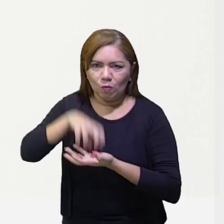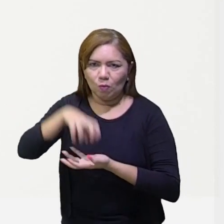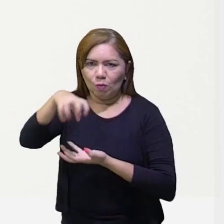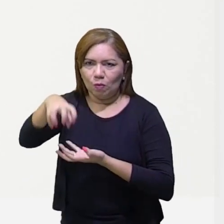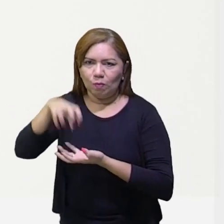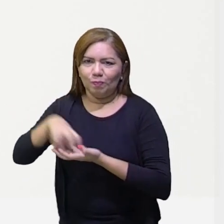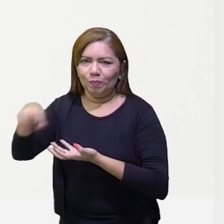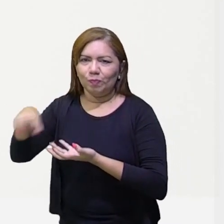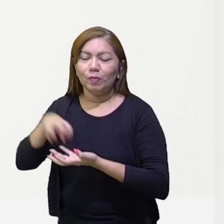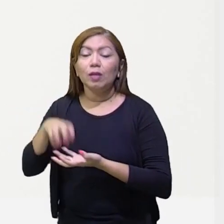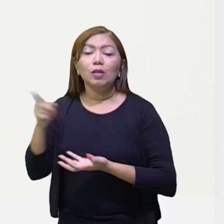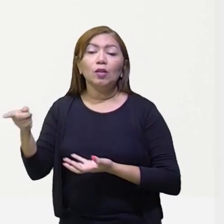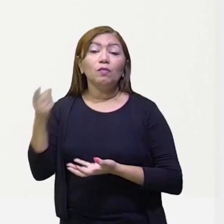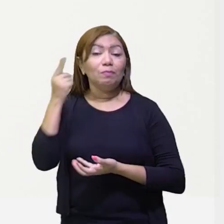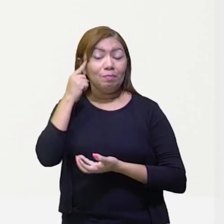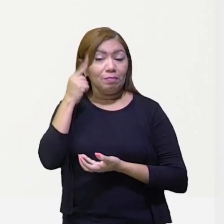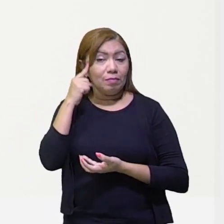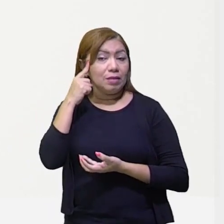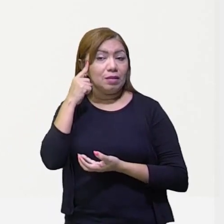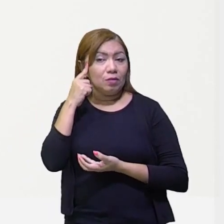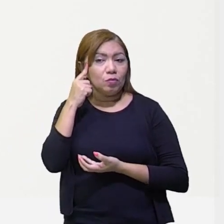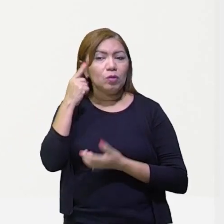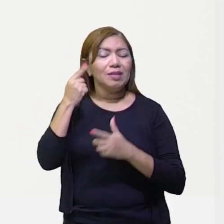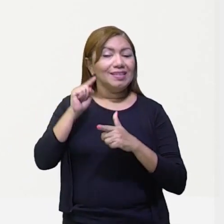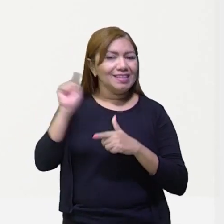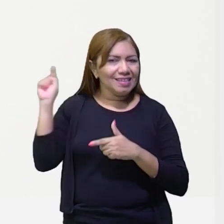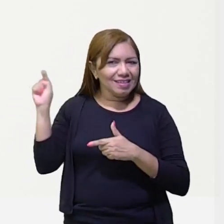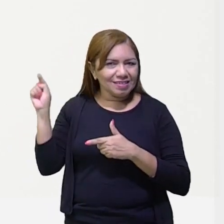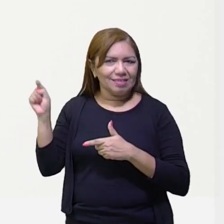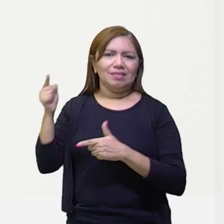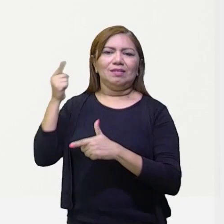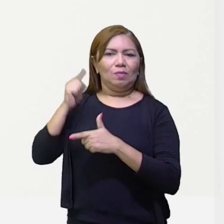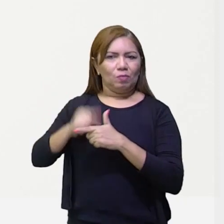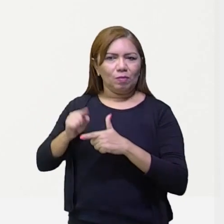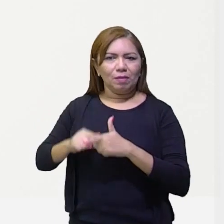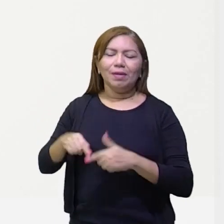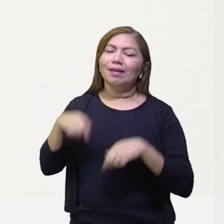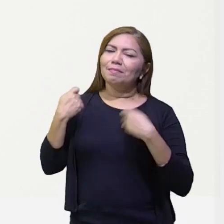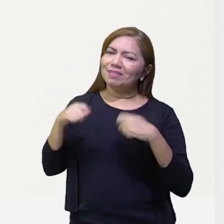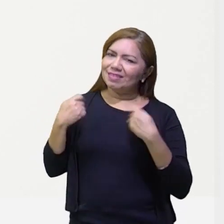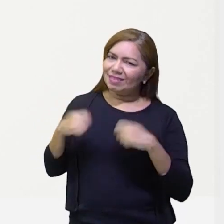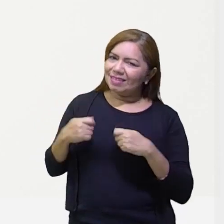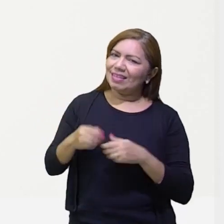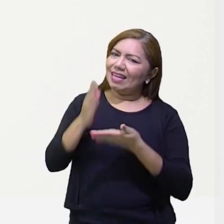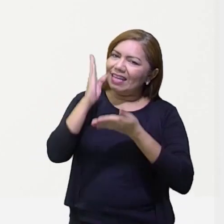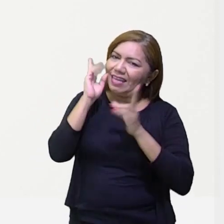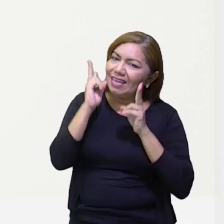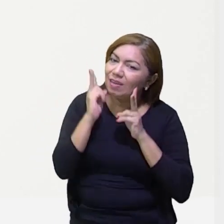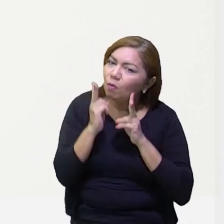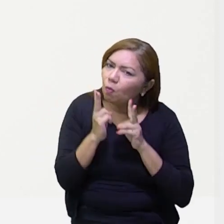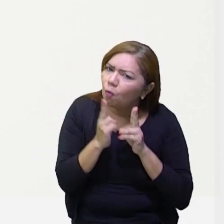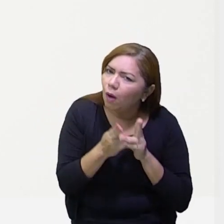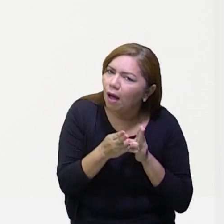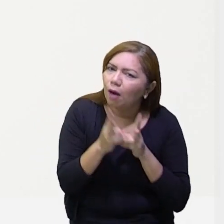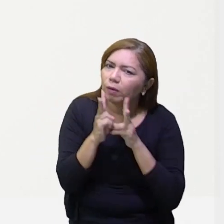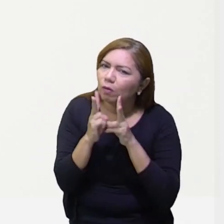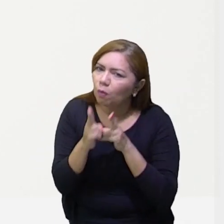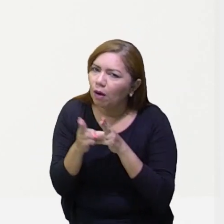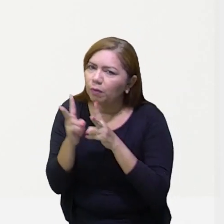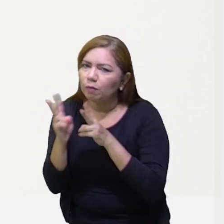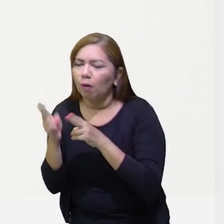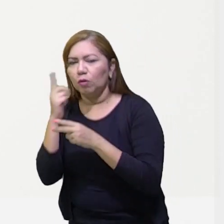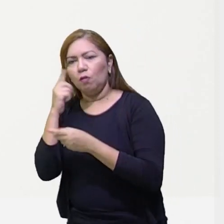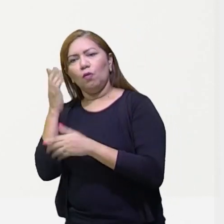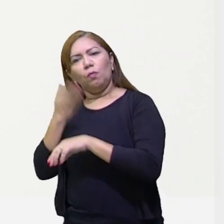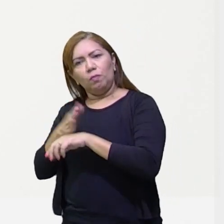do problema, nós percebemos que essa quantidade tem que ser o quê? Igual. Vamos ajudar a Fran, então, nessa divisão.